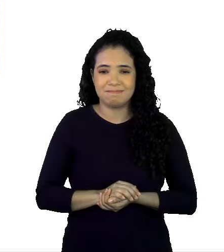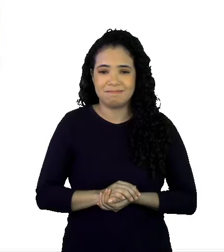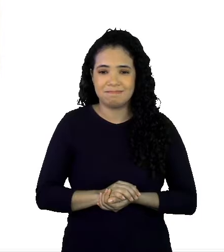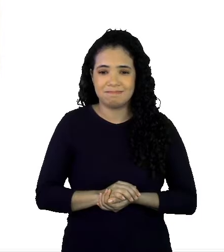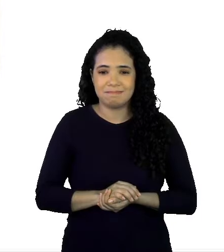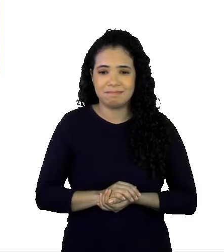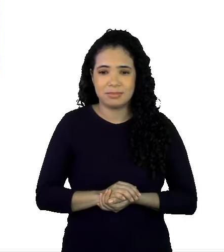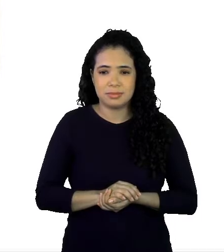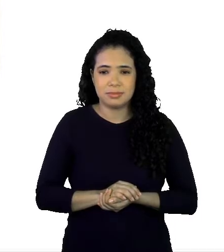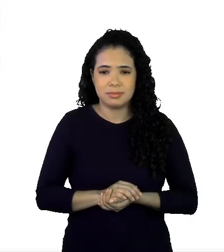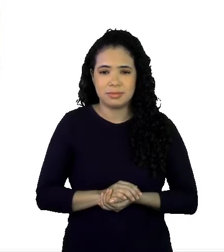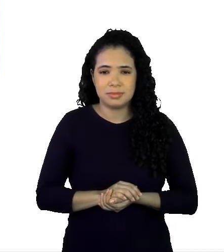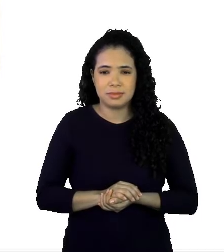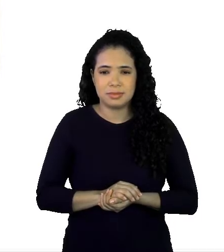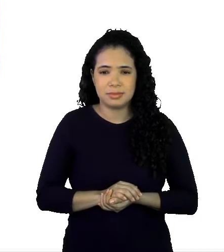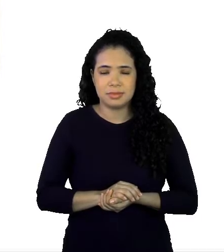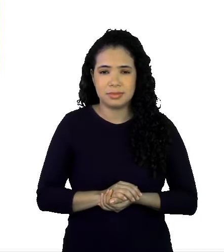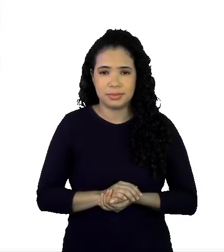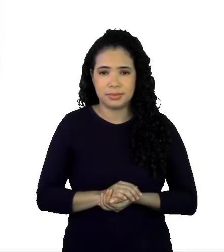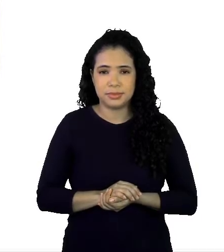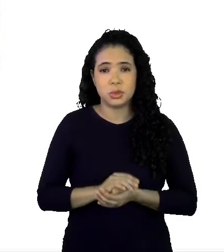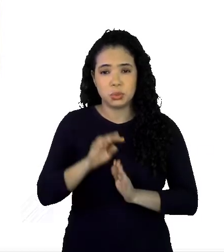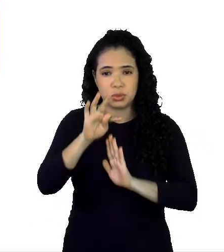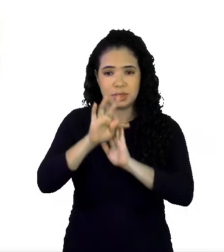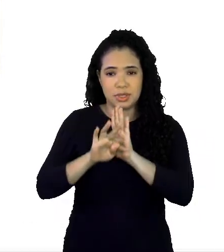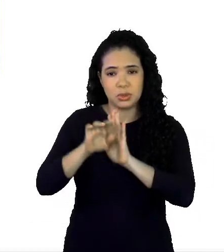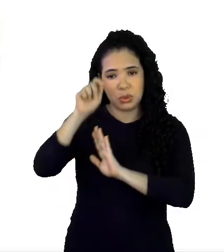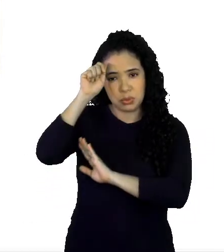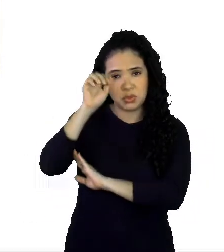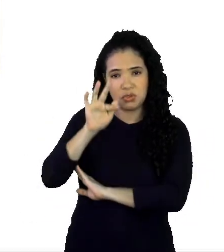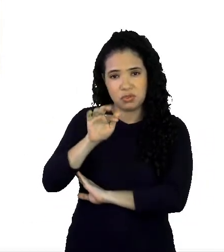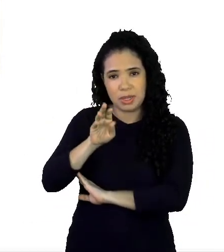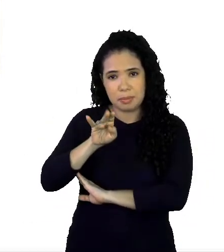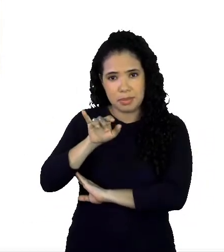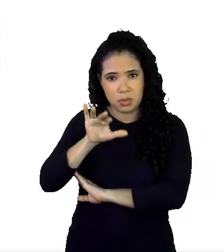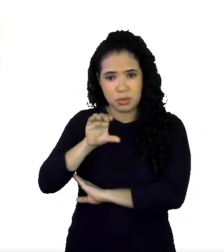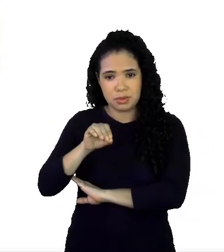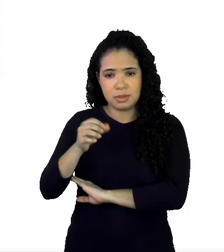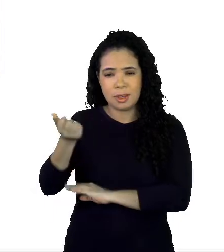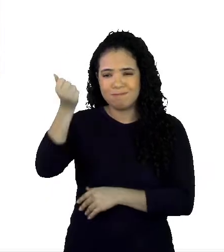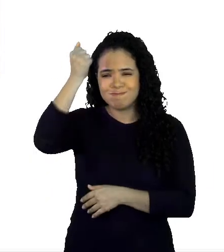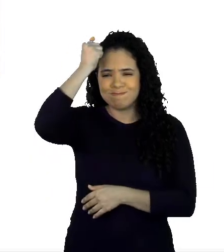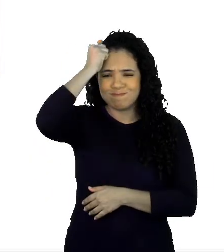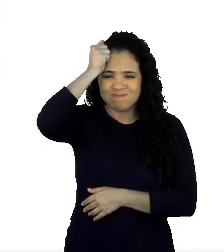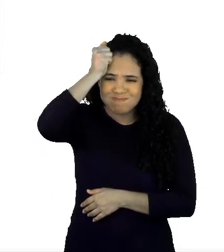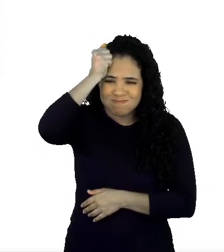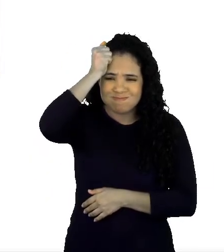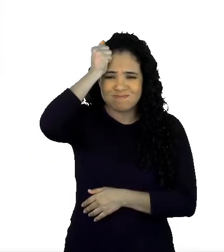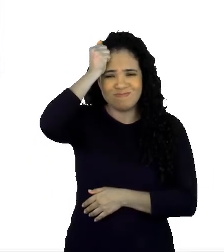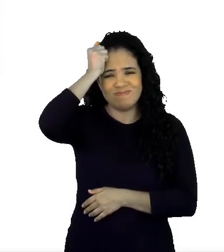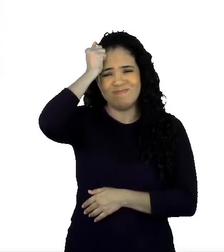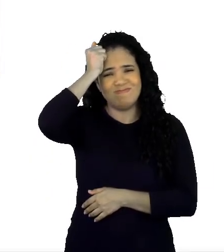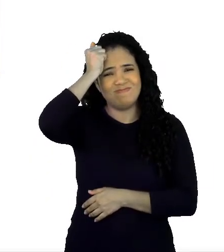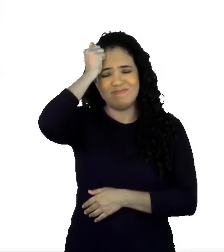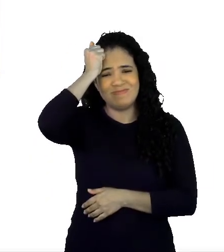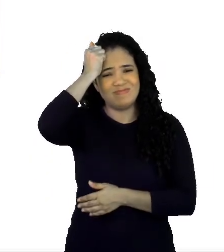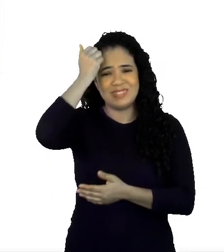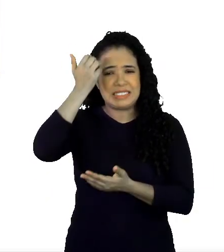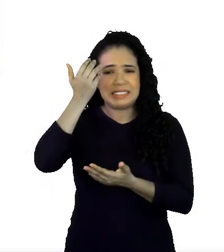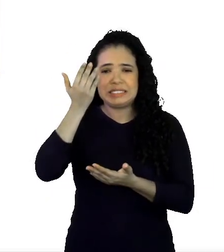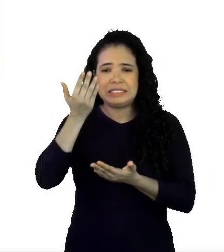é do Fábio de Assis, diz assim: arrependeu-se, mas já era tarde, o paraquedas ficou no